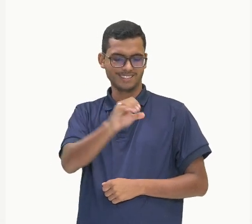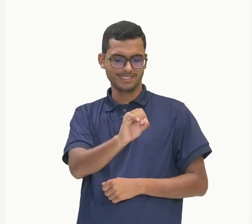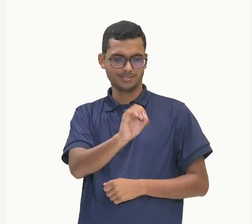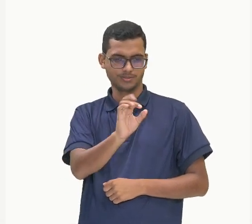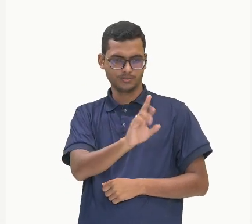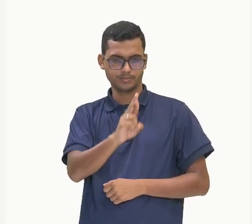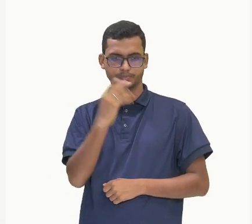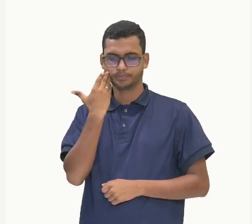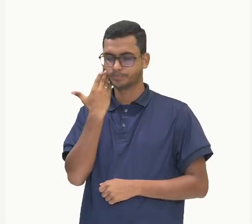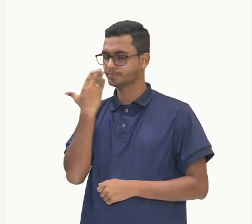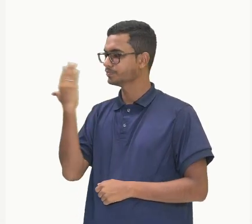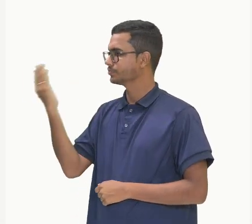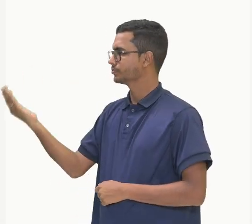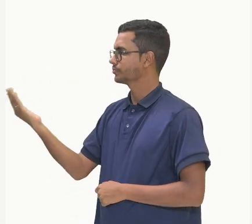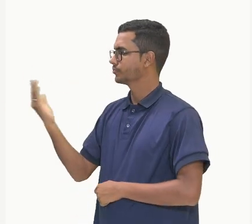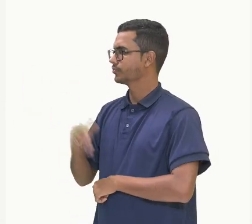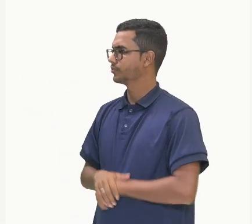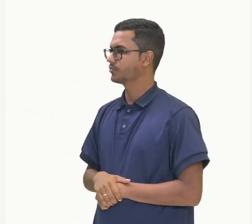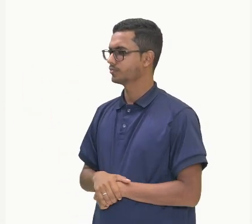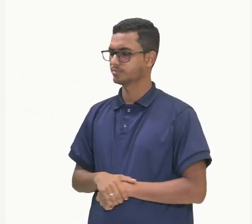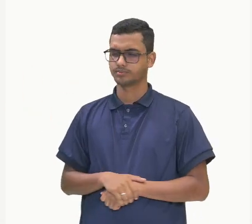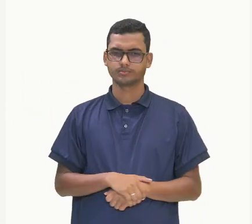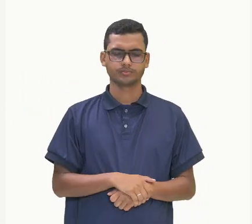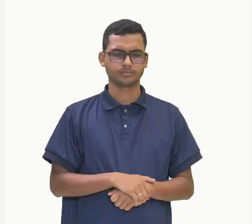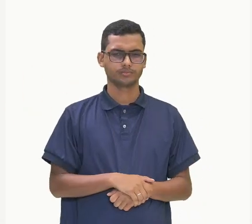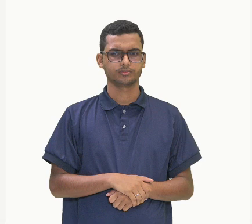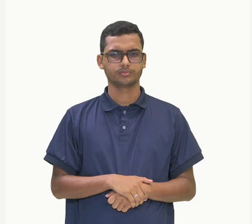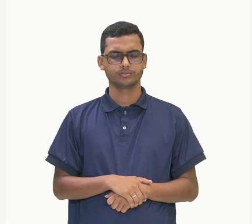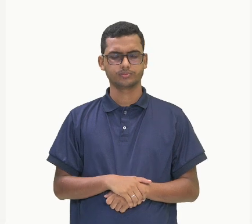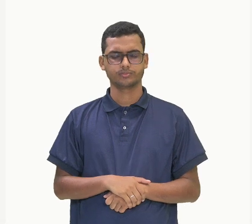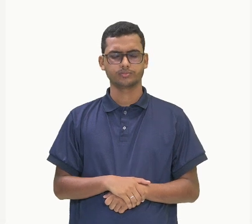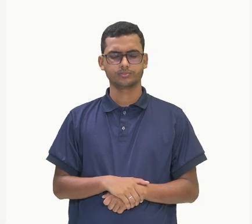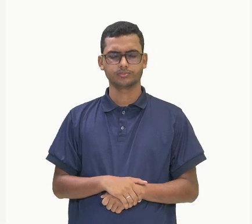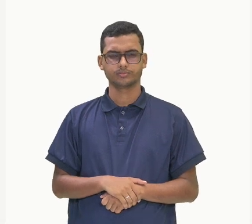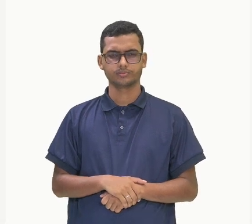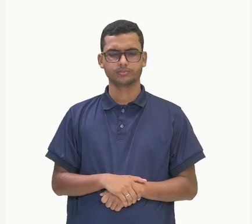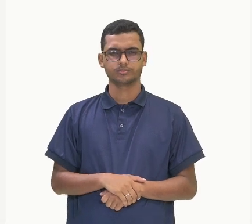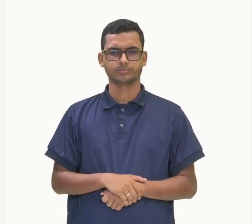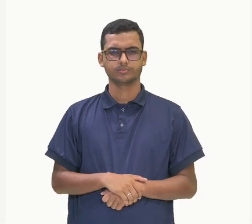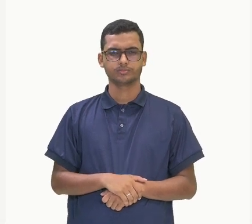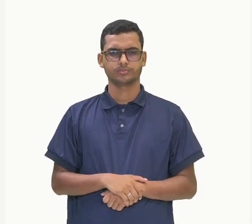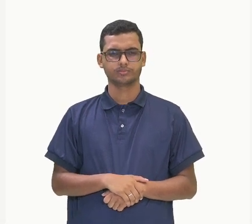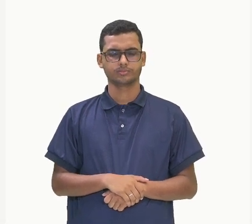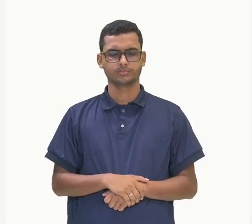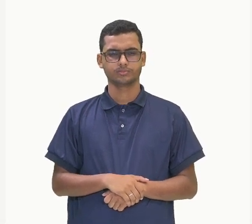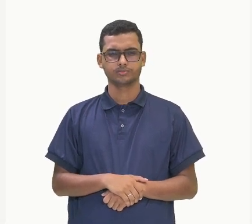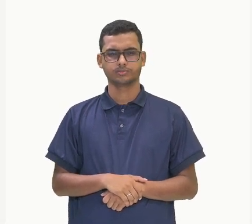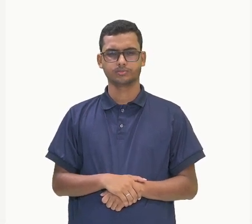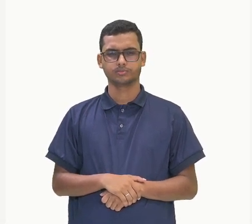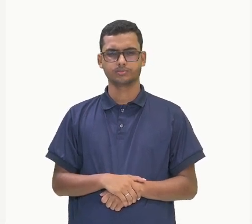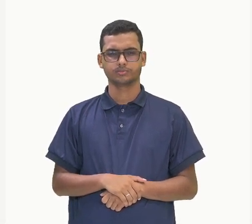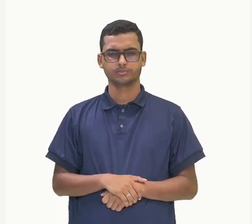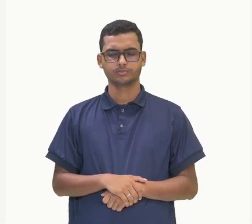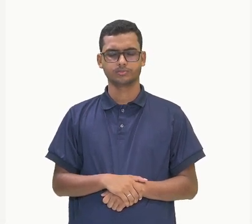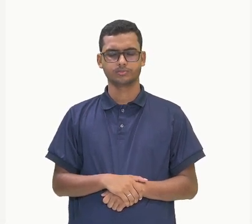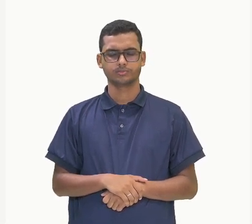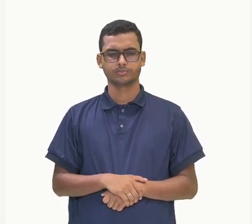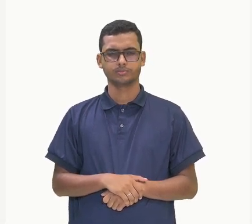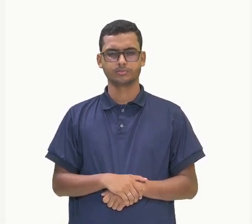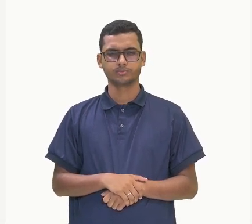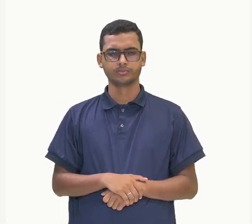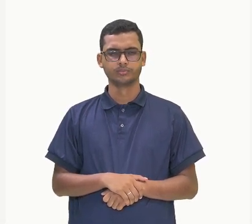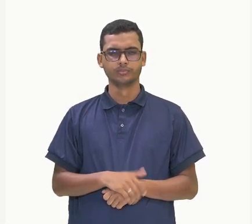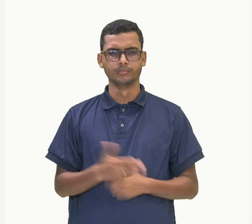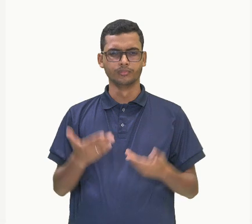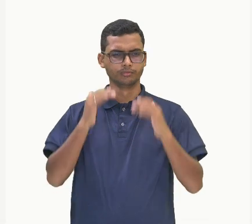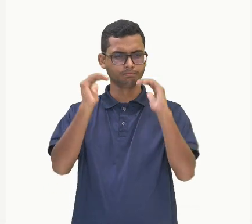E aí, completa as casas decimais. Então, R$ 20 menos 18,30, vou fazer conta